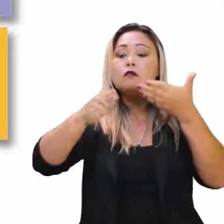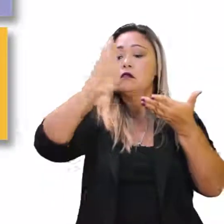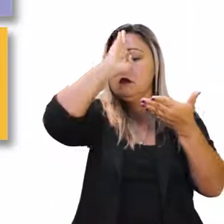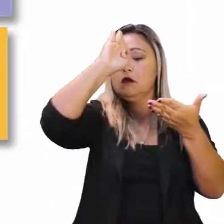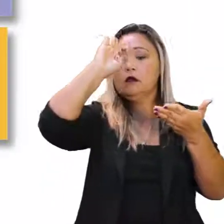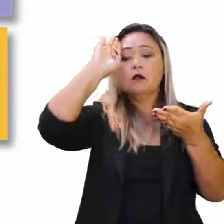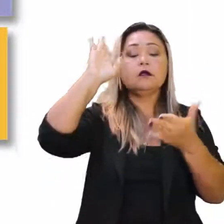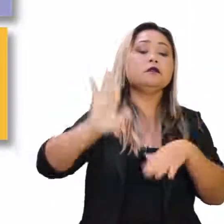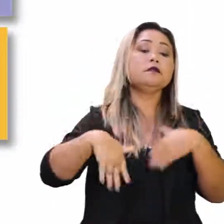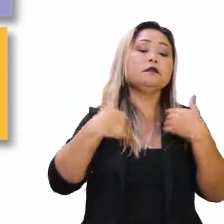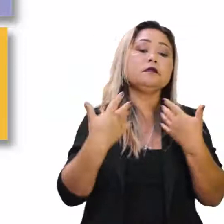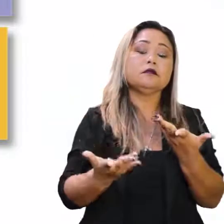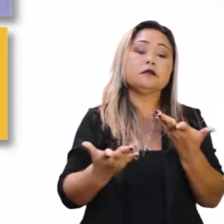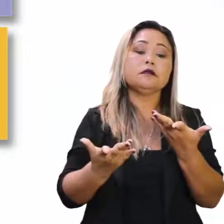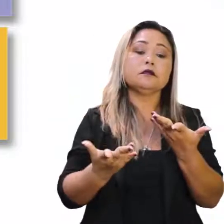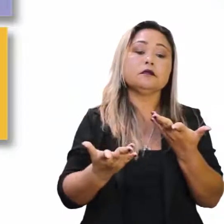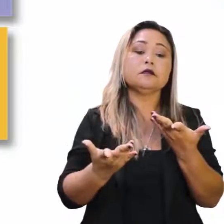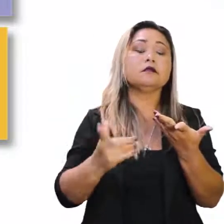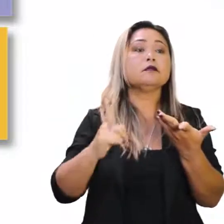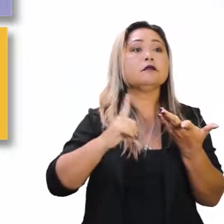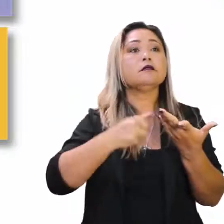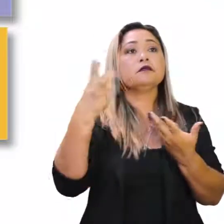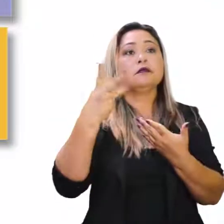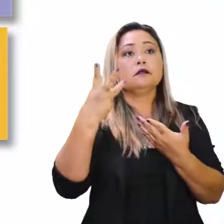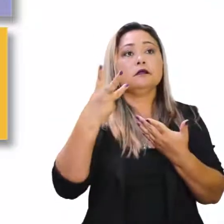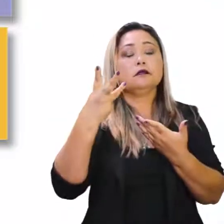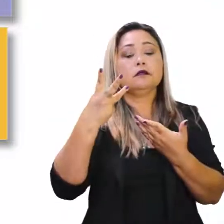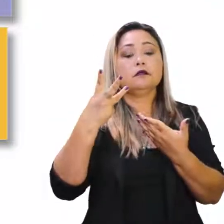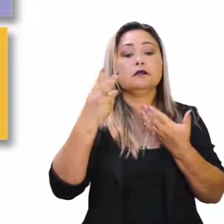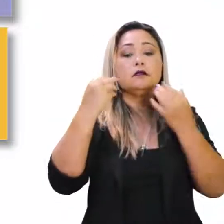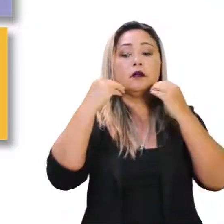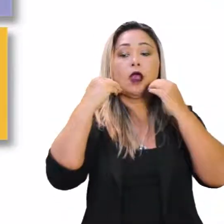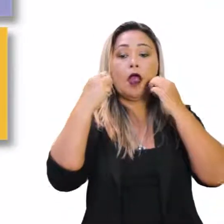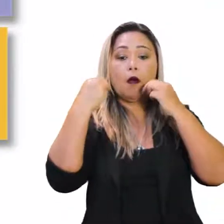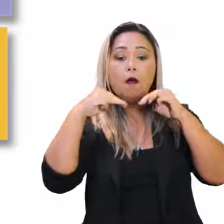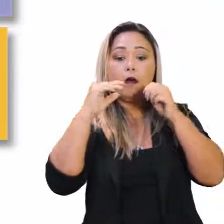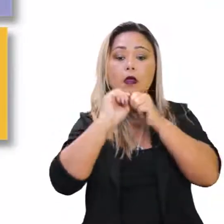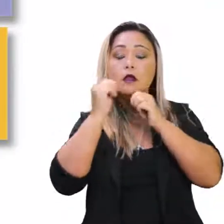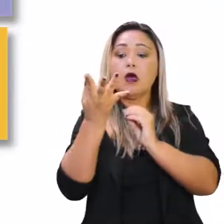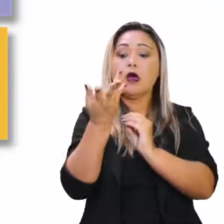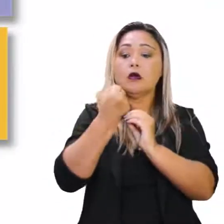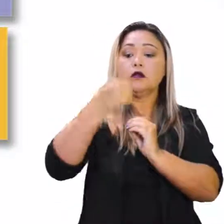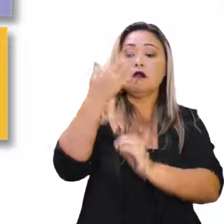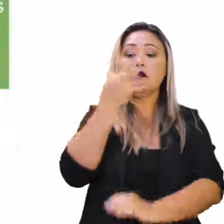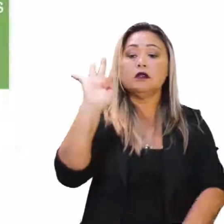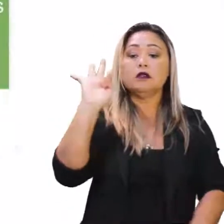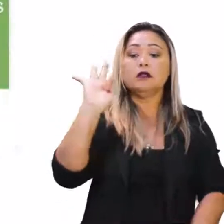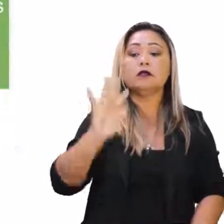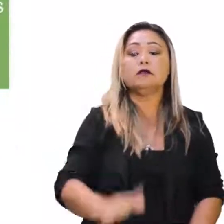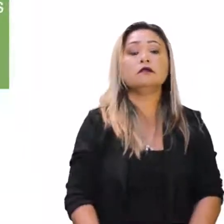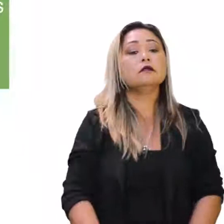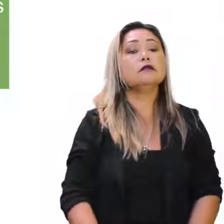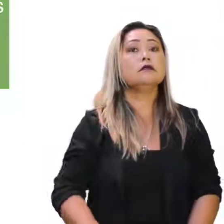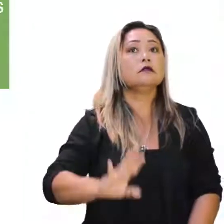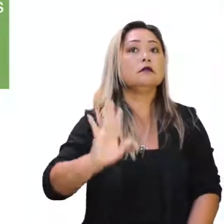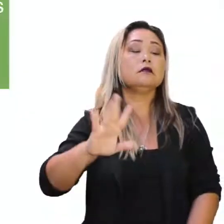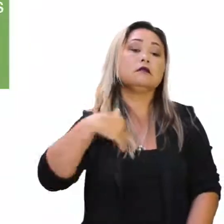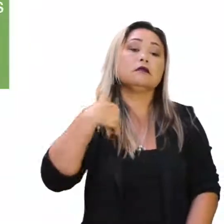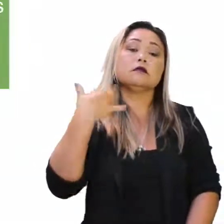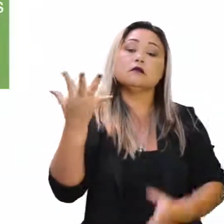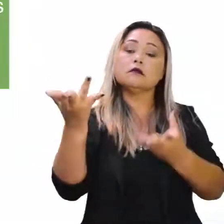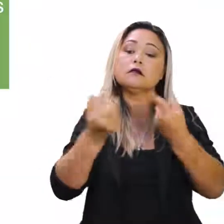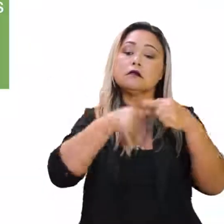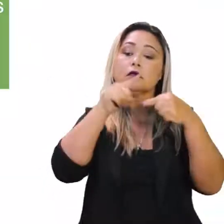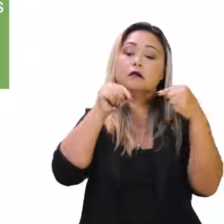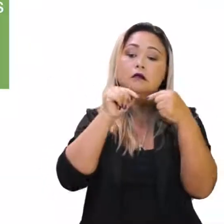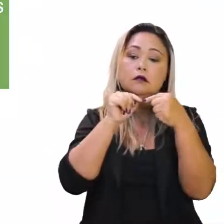arte acadêmica e terceiro tópico, missão artística francesa. Então, vamos lá. As